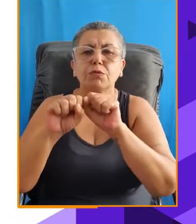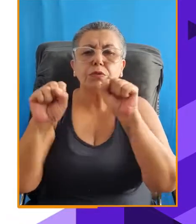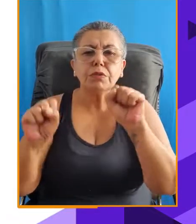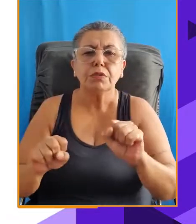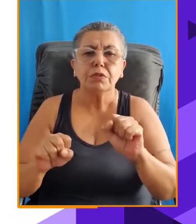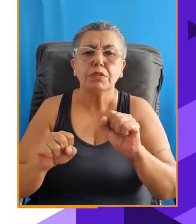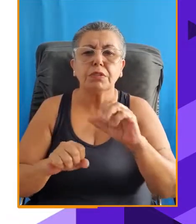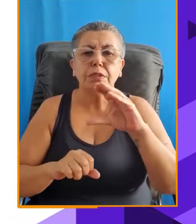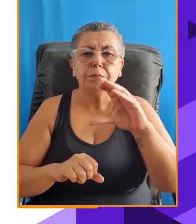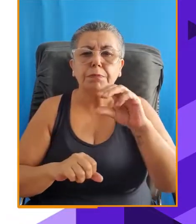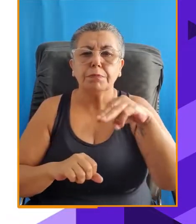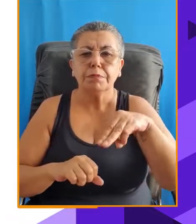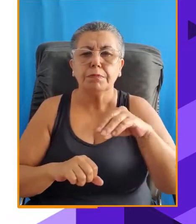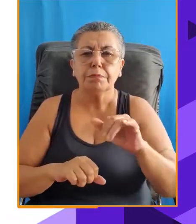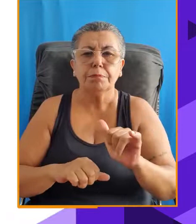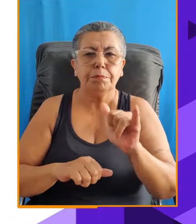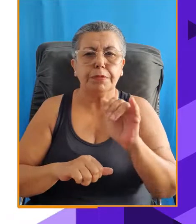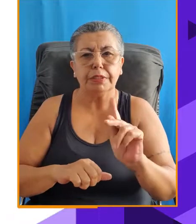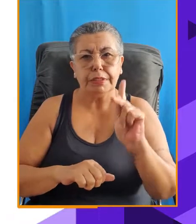o sistema CMYK.